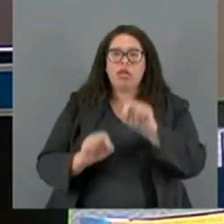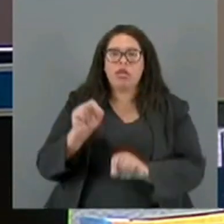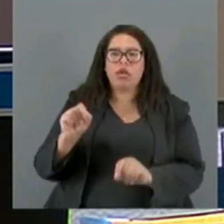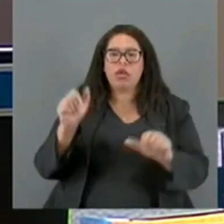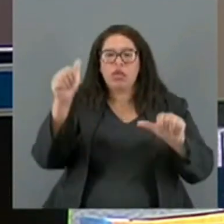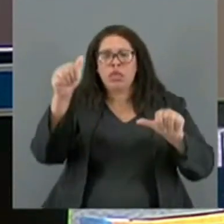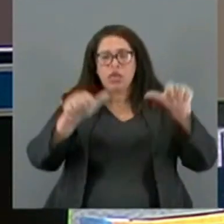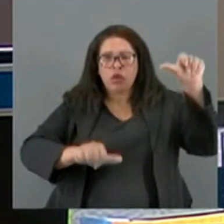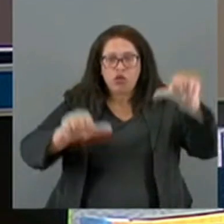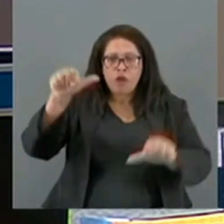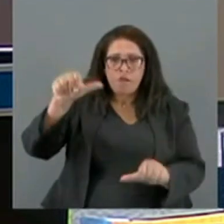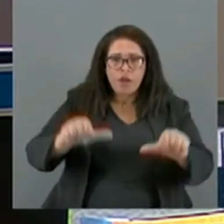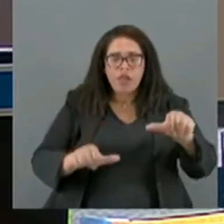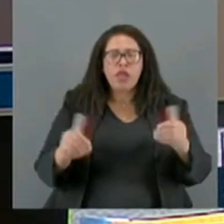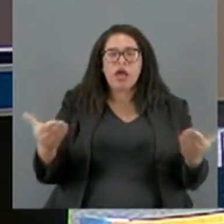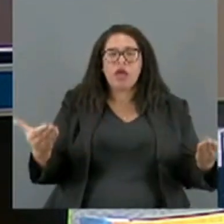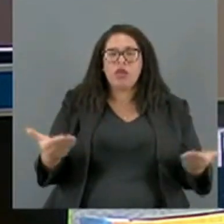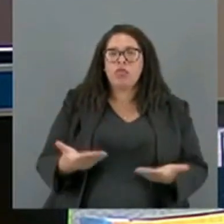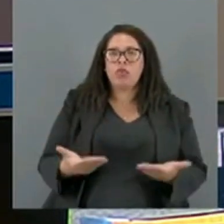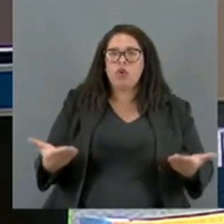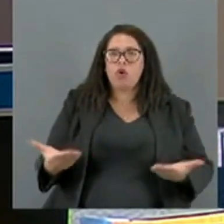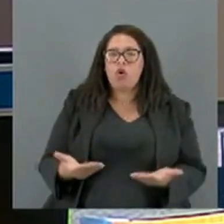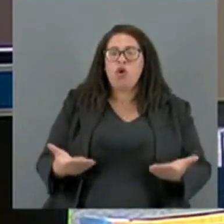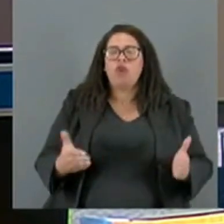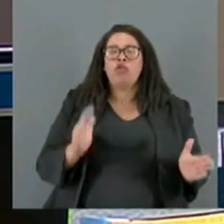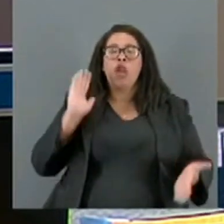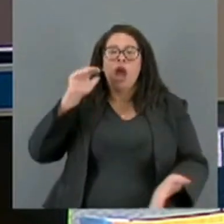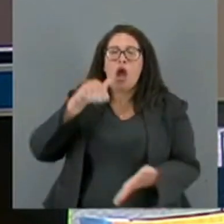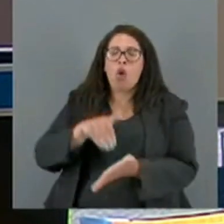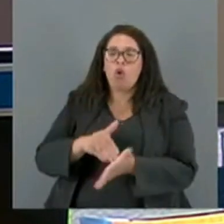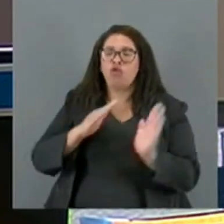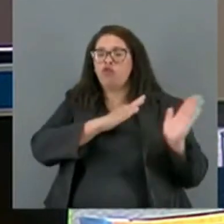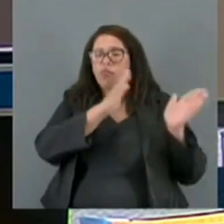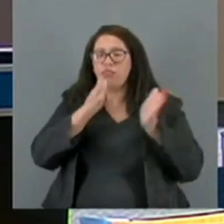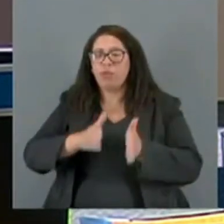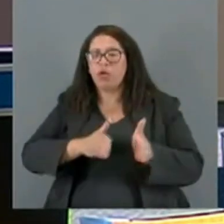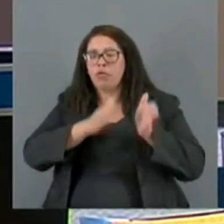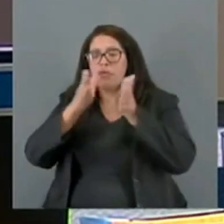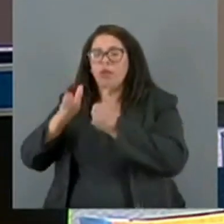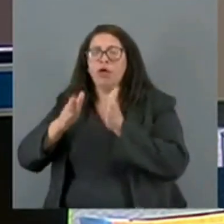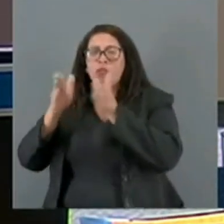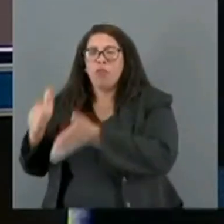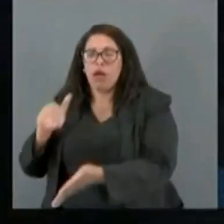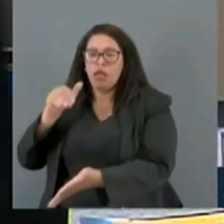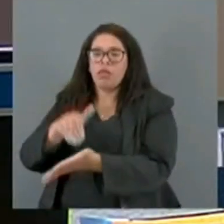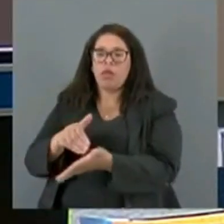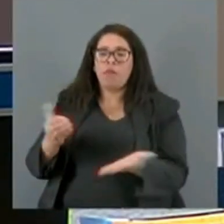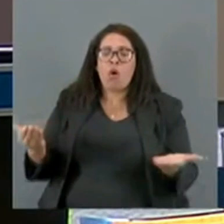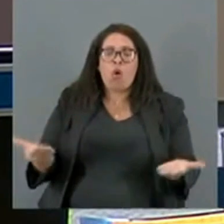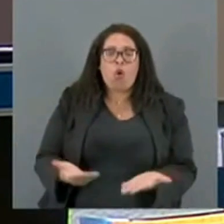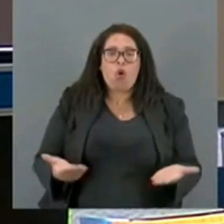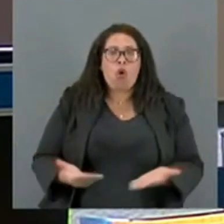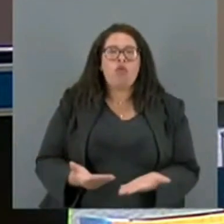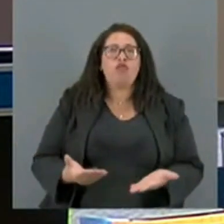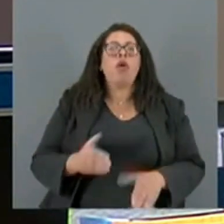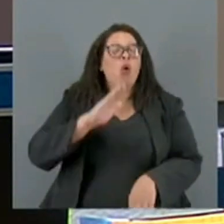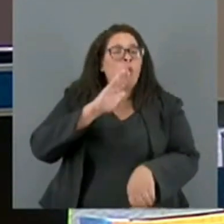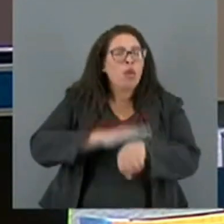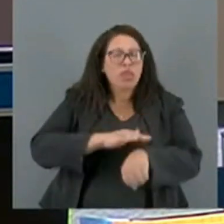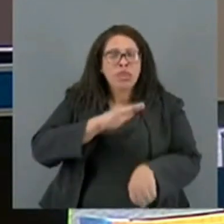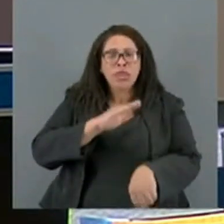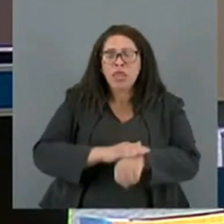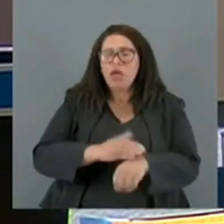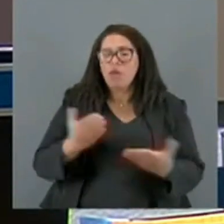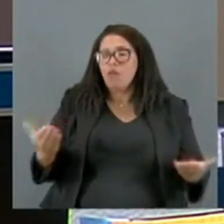submetida a esta sabatina, última etapa da nossa jornada. Enfim, este momento é